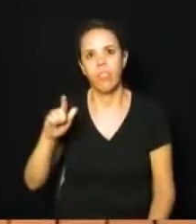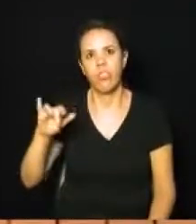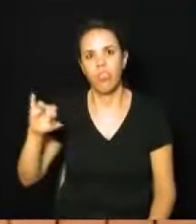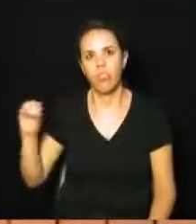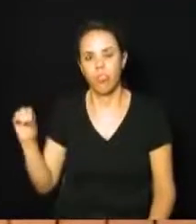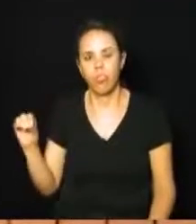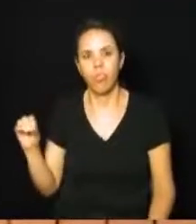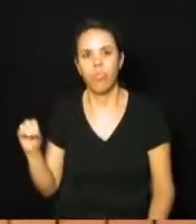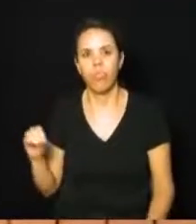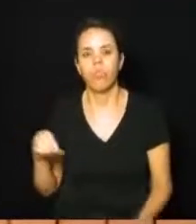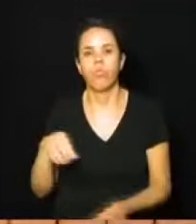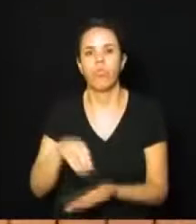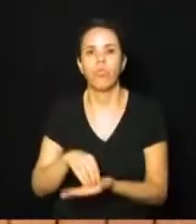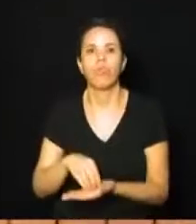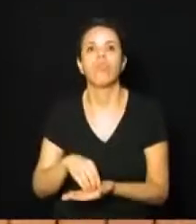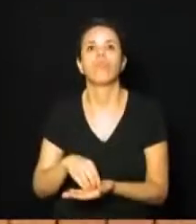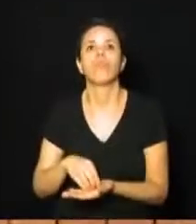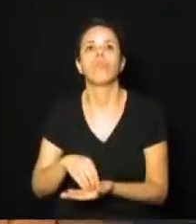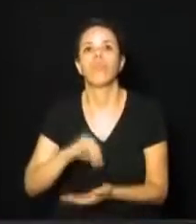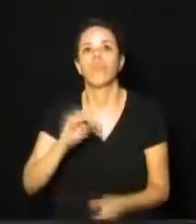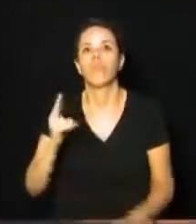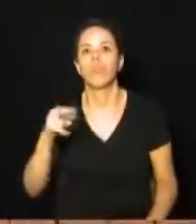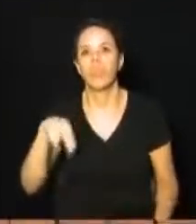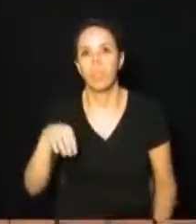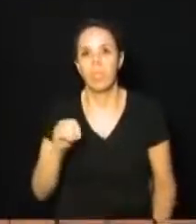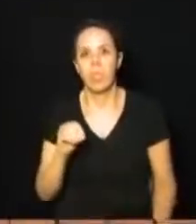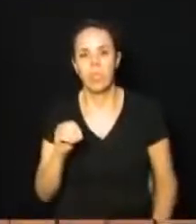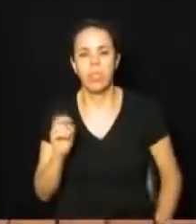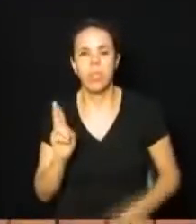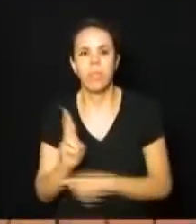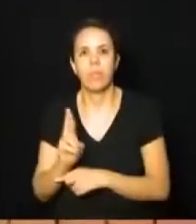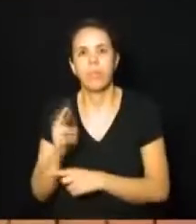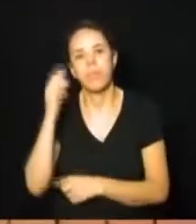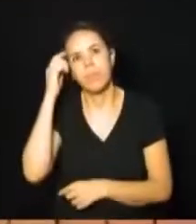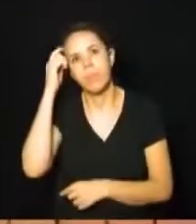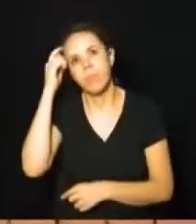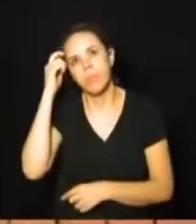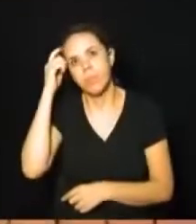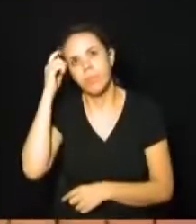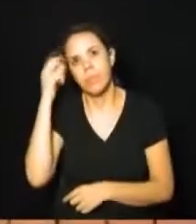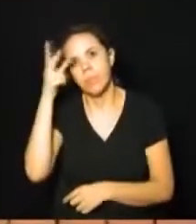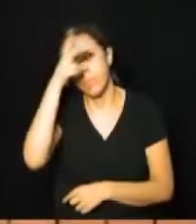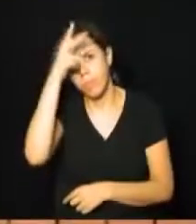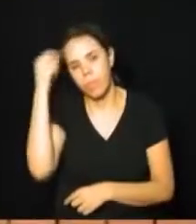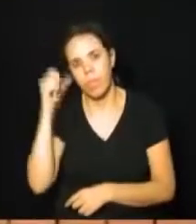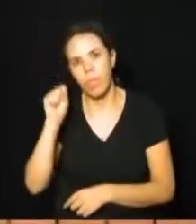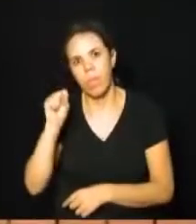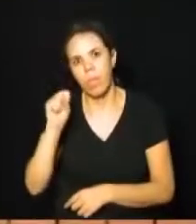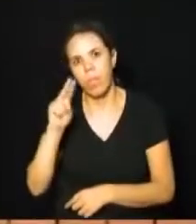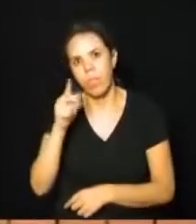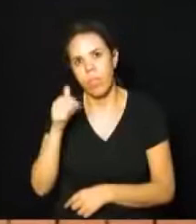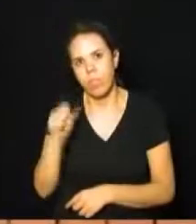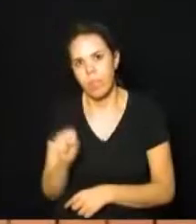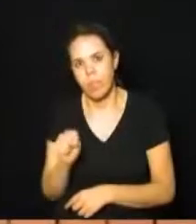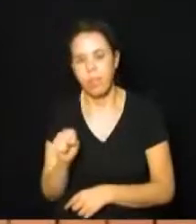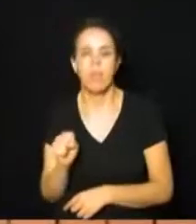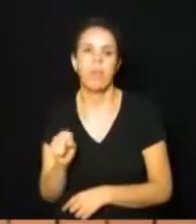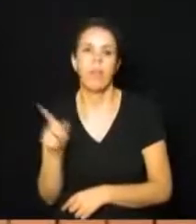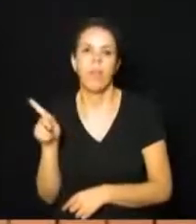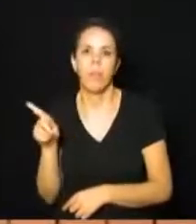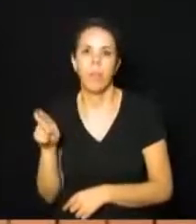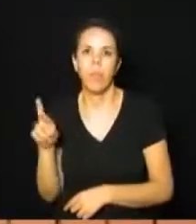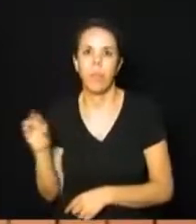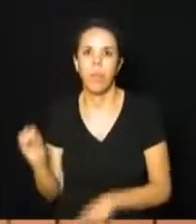e o senhor Juliano Leone Mingato, representando o subprefeito de Sousas, Pedro Carlos de Oliveira